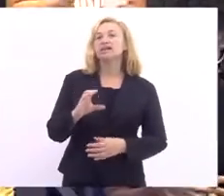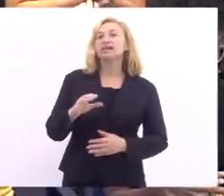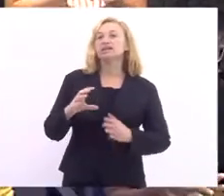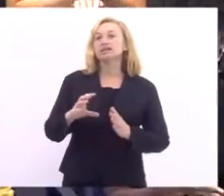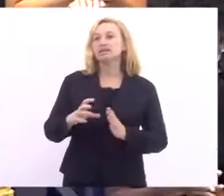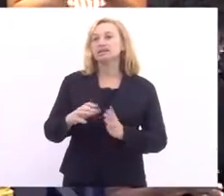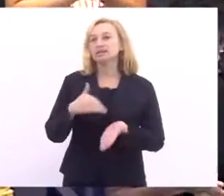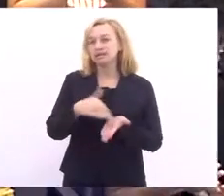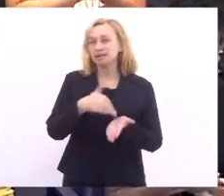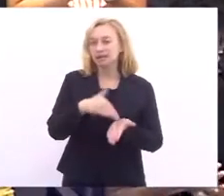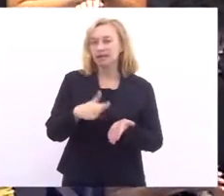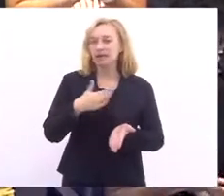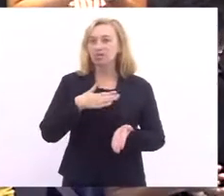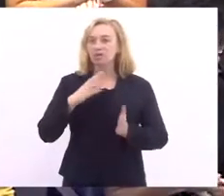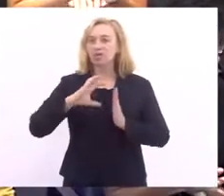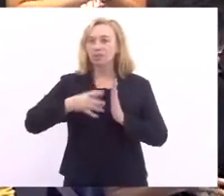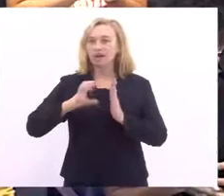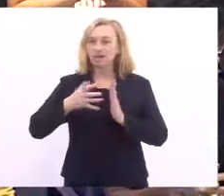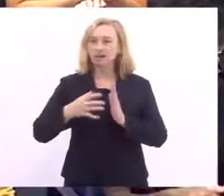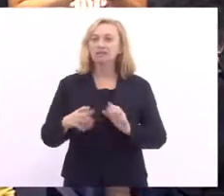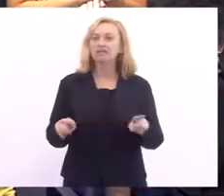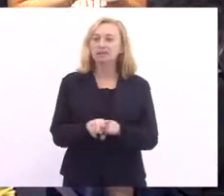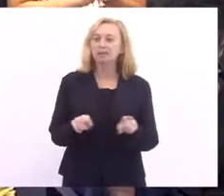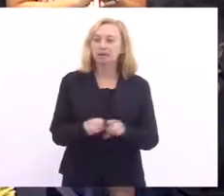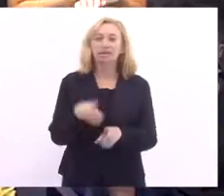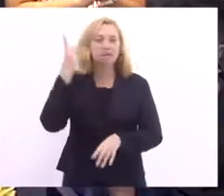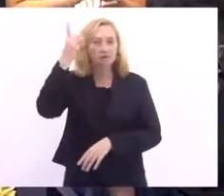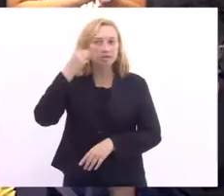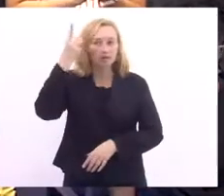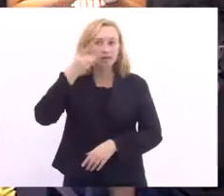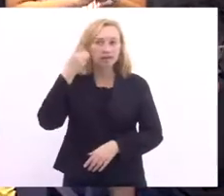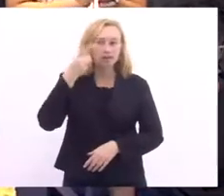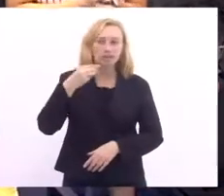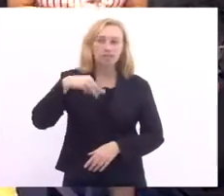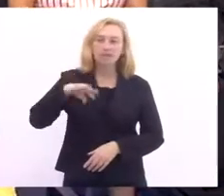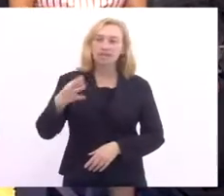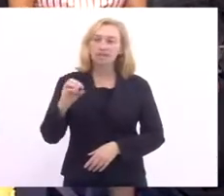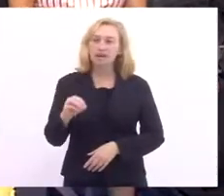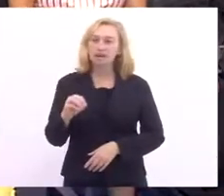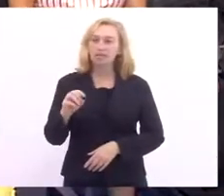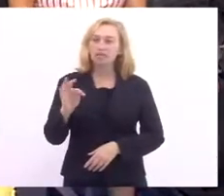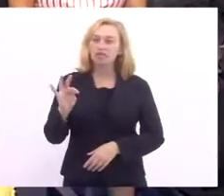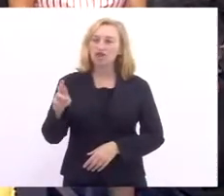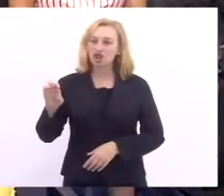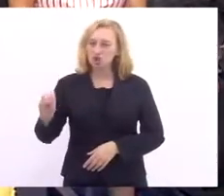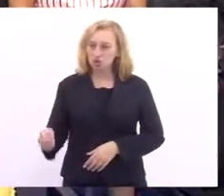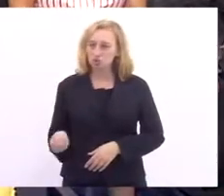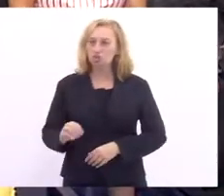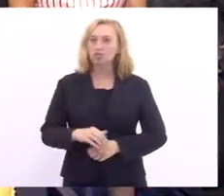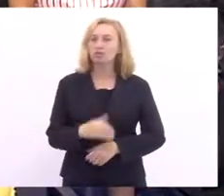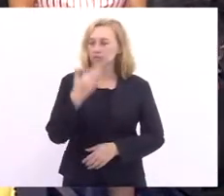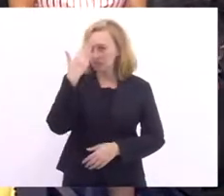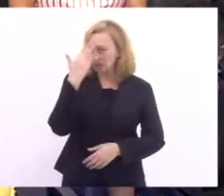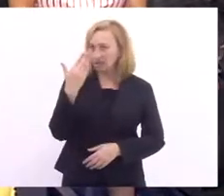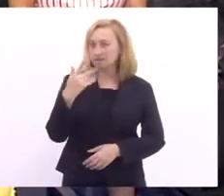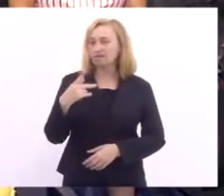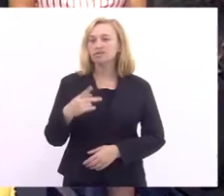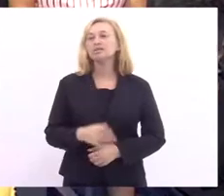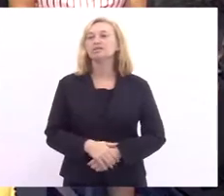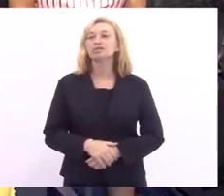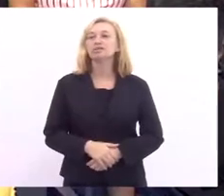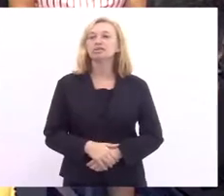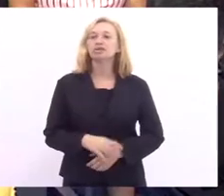meu partido é e do mandato também do deputado Marcelo freixo Obrigado Doug sua presença é um orgulho para nós